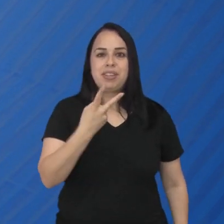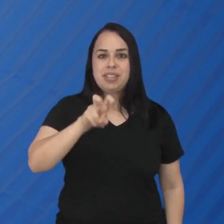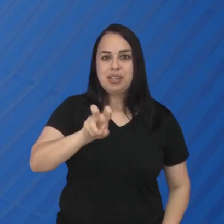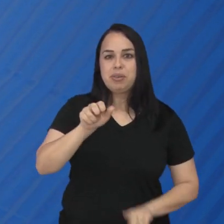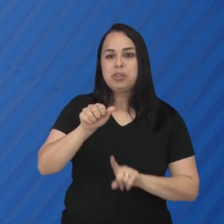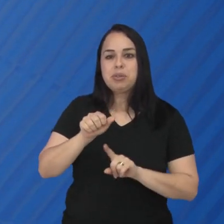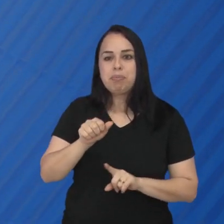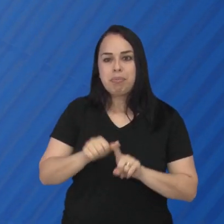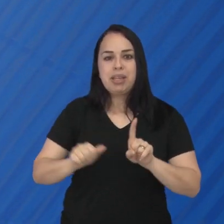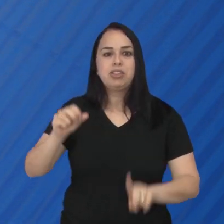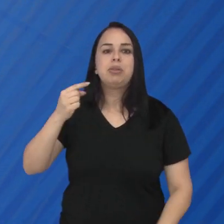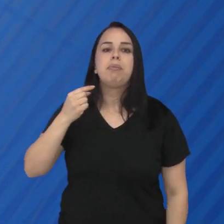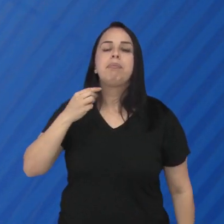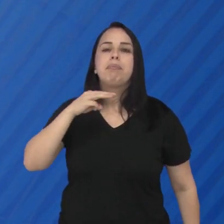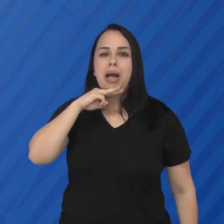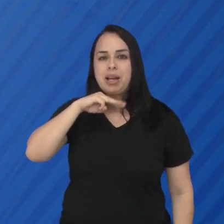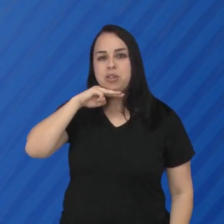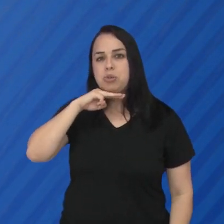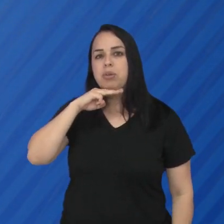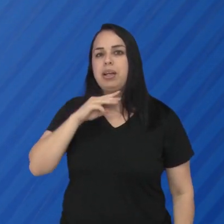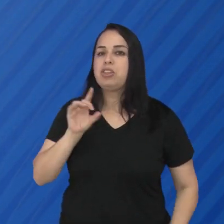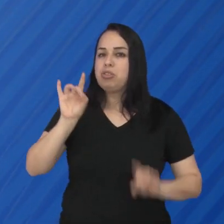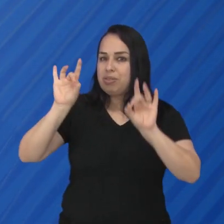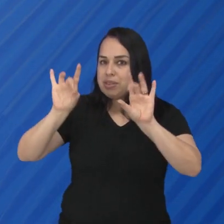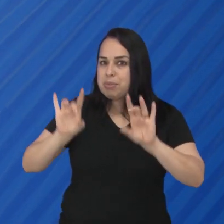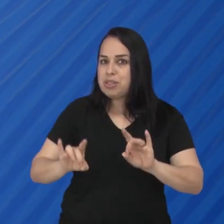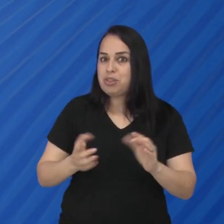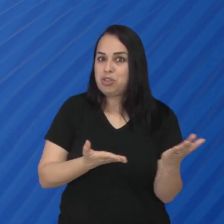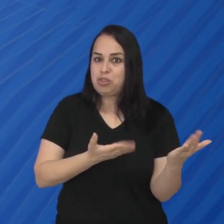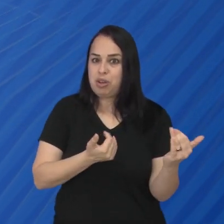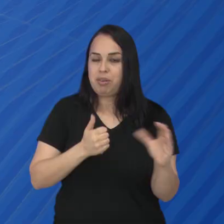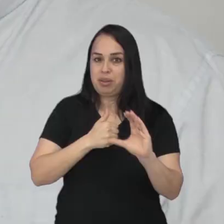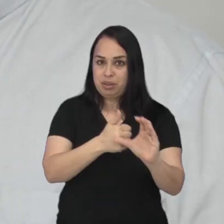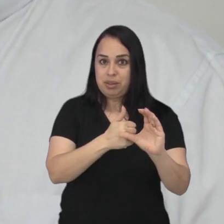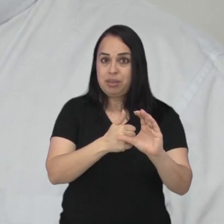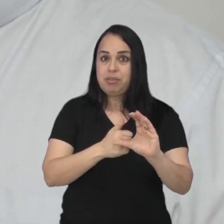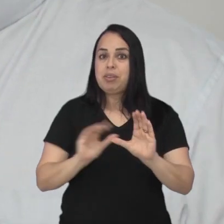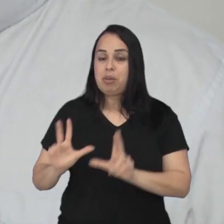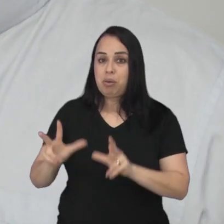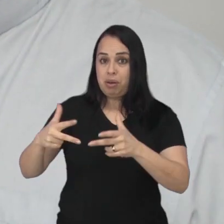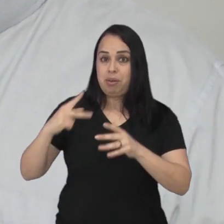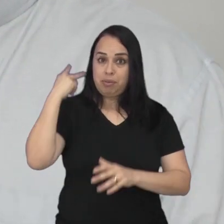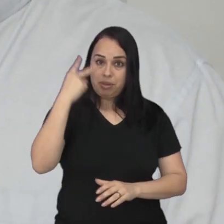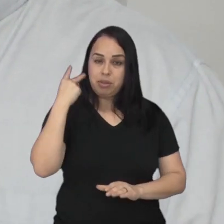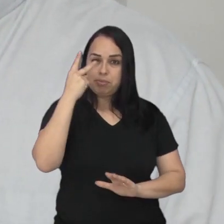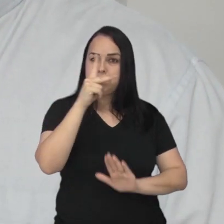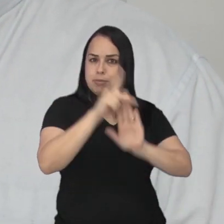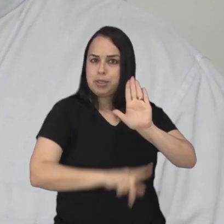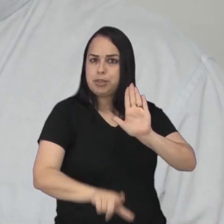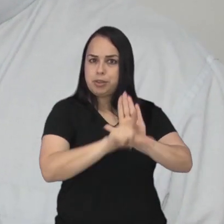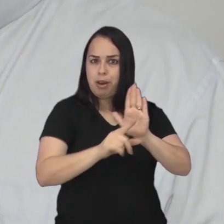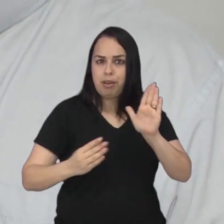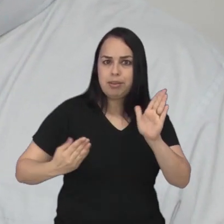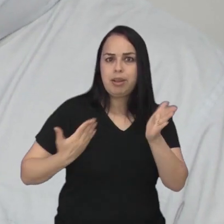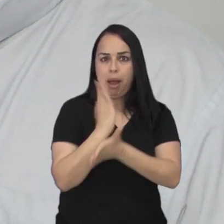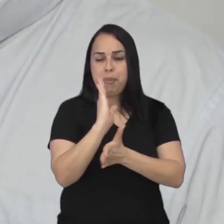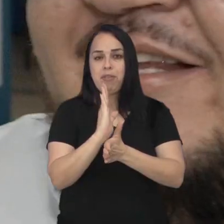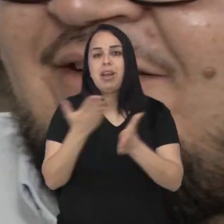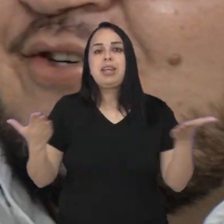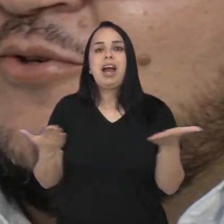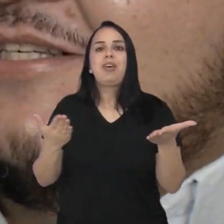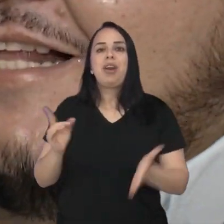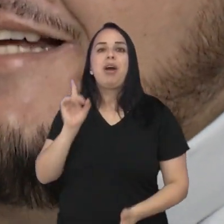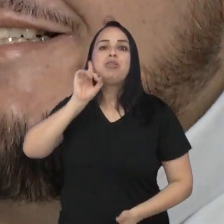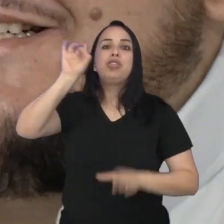ser o Dia do Jovem Cristão em São José. A Câmara aprovou o projeto de lei de autoria do vereador Rafael Pascucci, que inclui a data